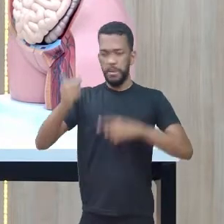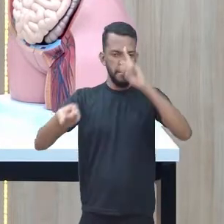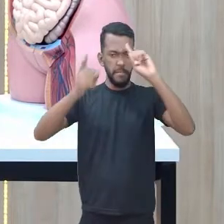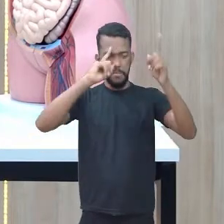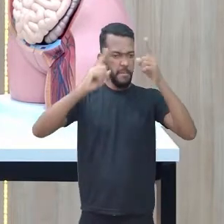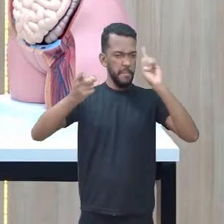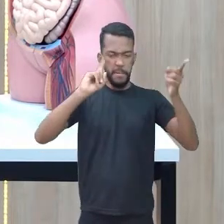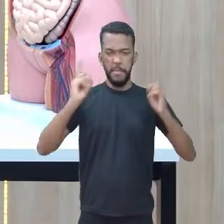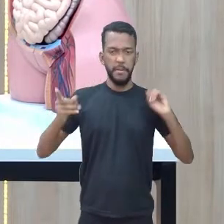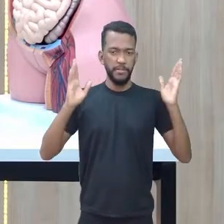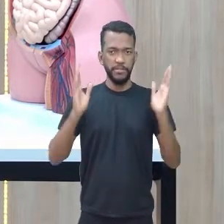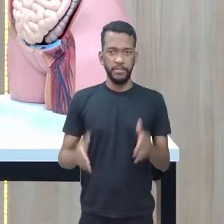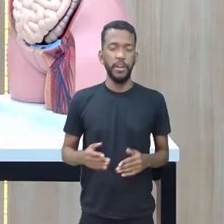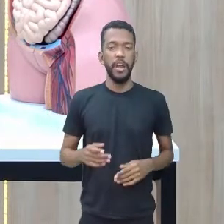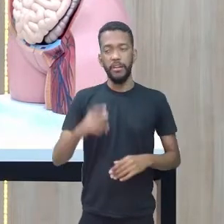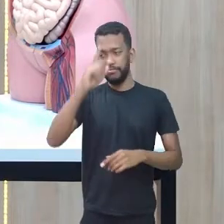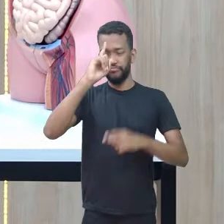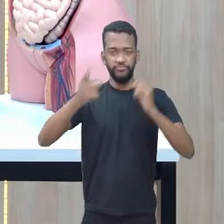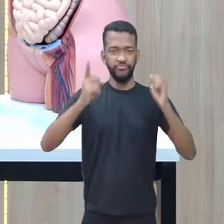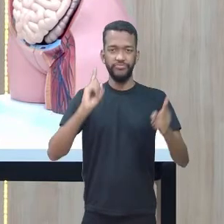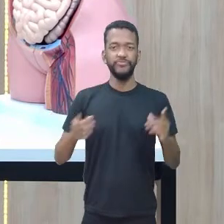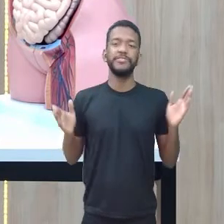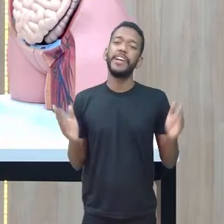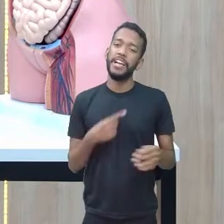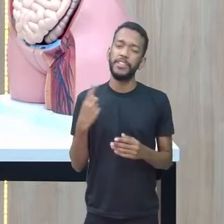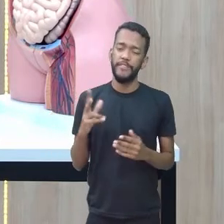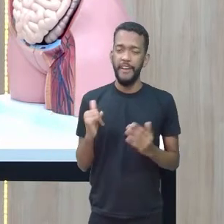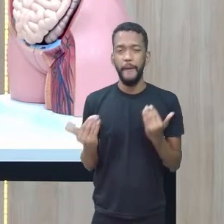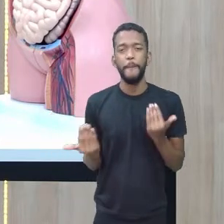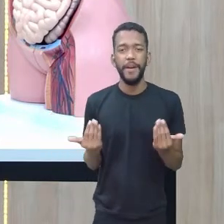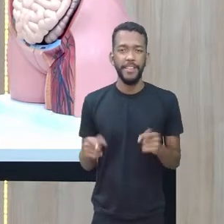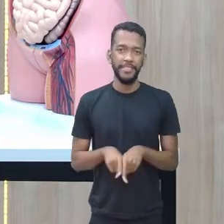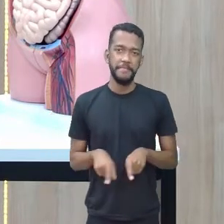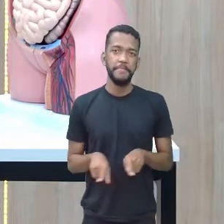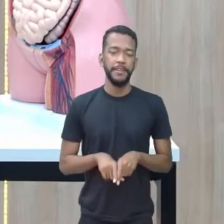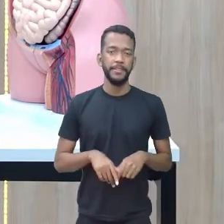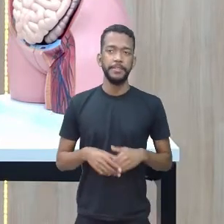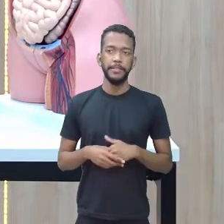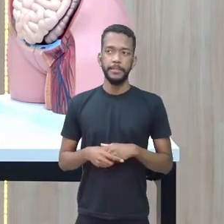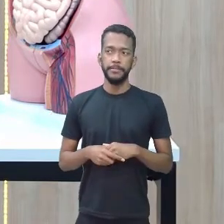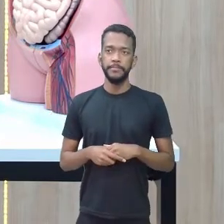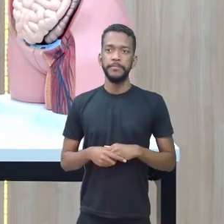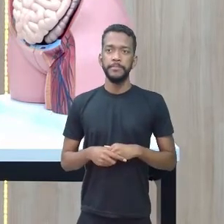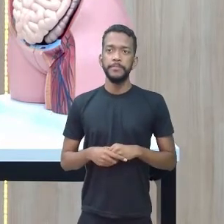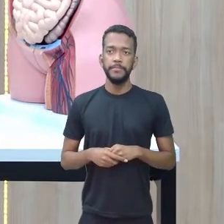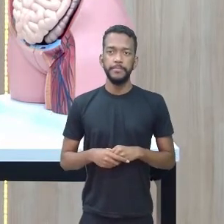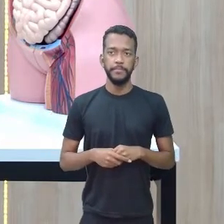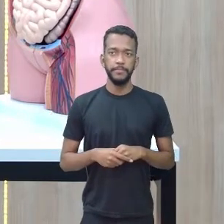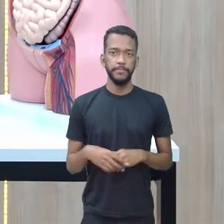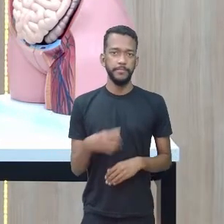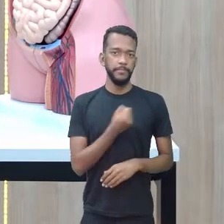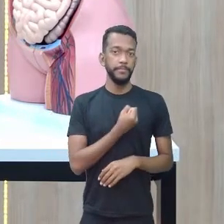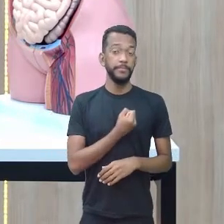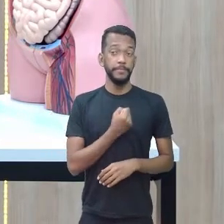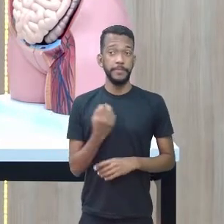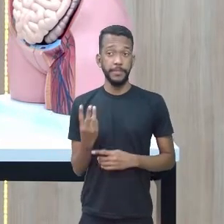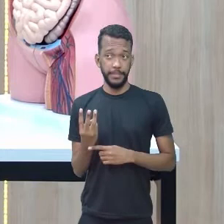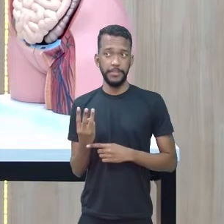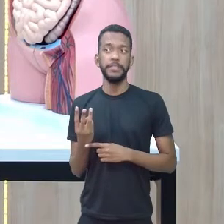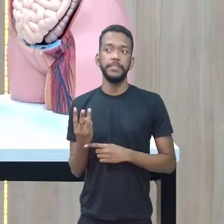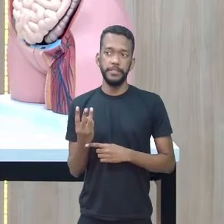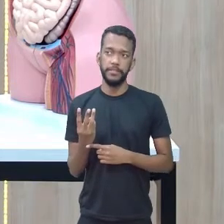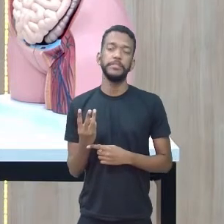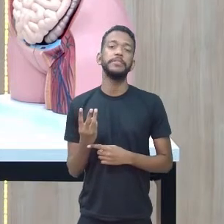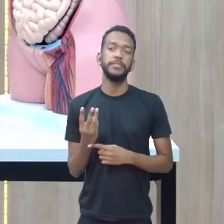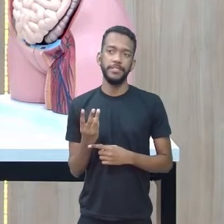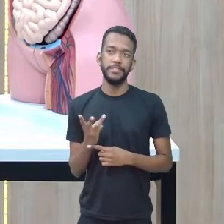as ordens, comandando, né? A gente vai fazer essa comparação também. E o número 3 é o citoplasma, que é